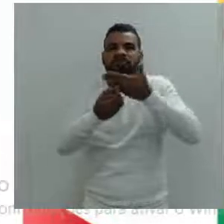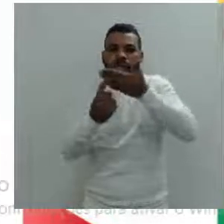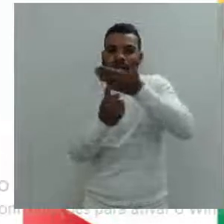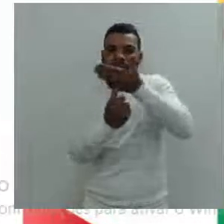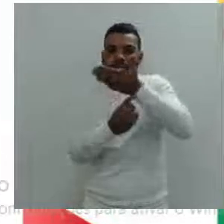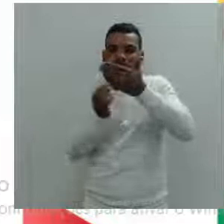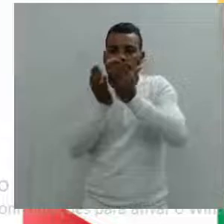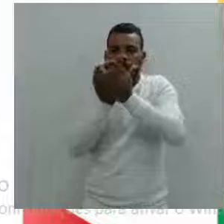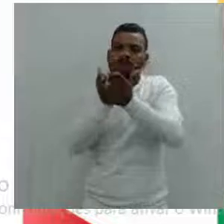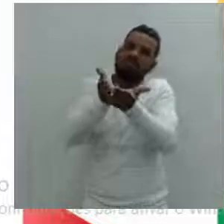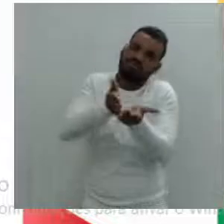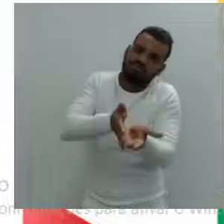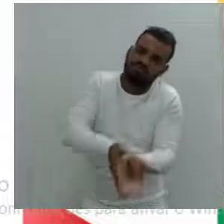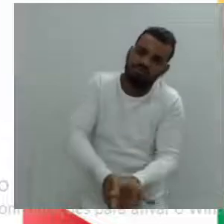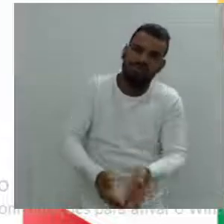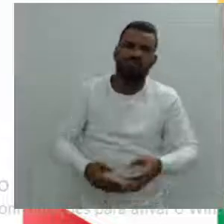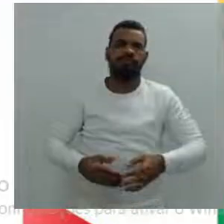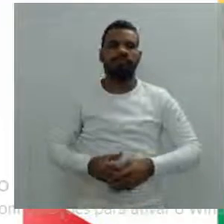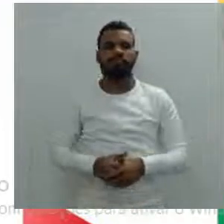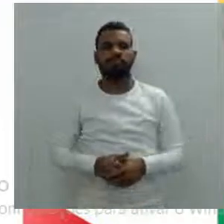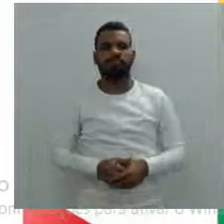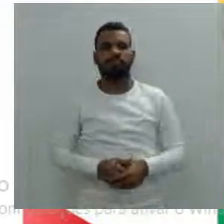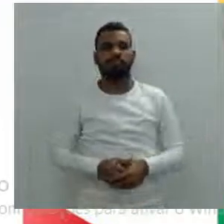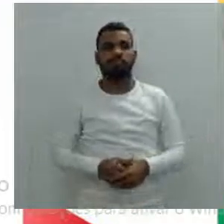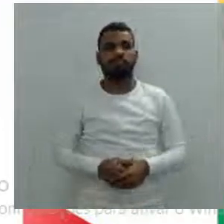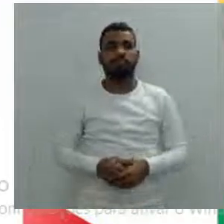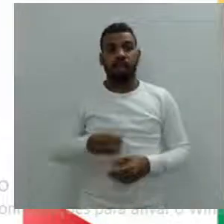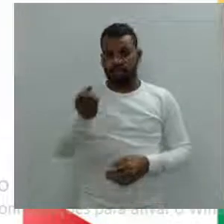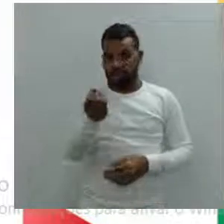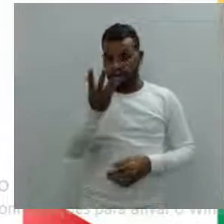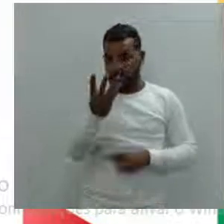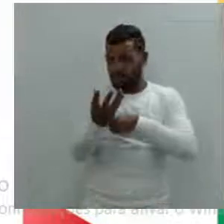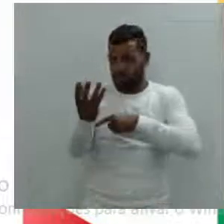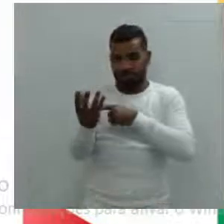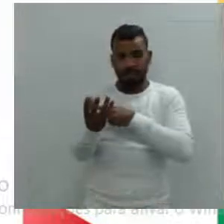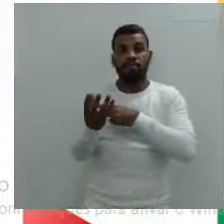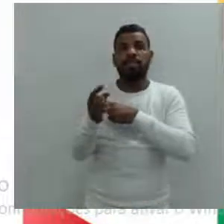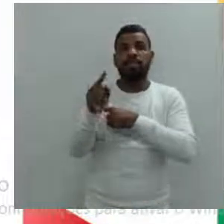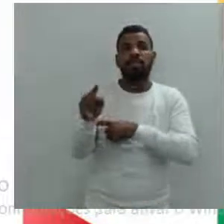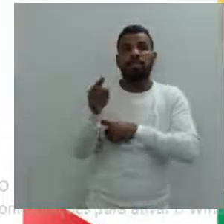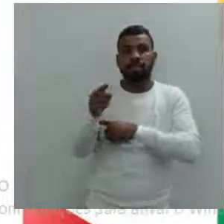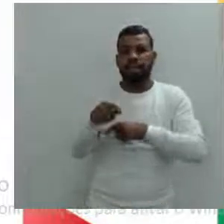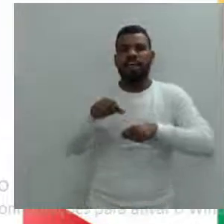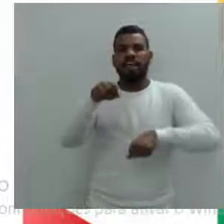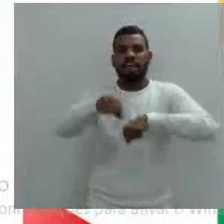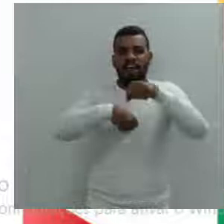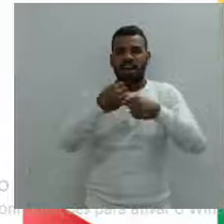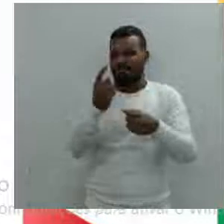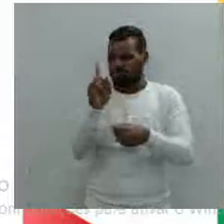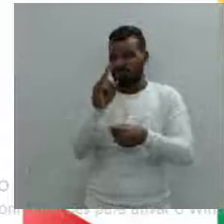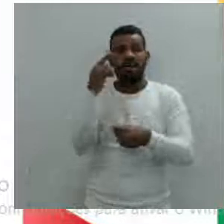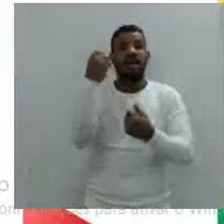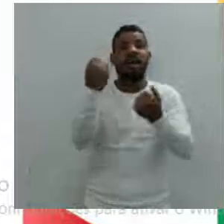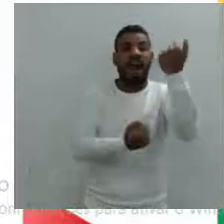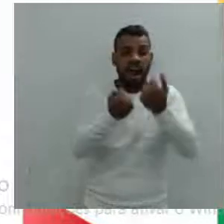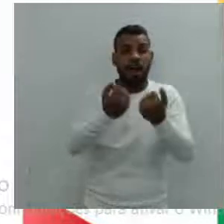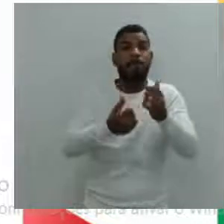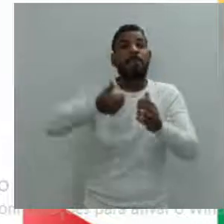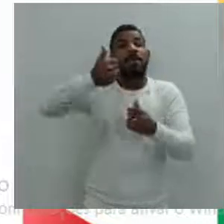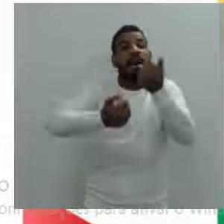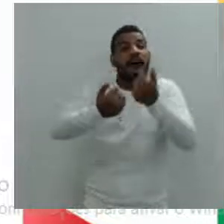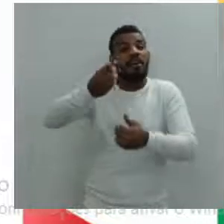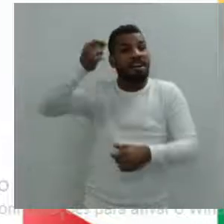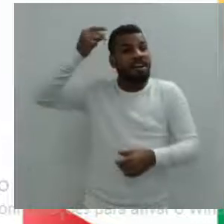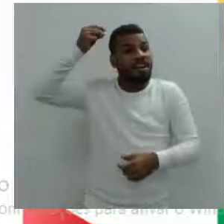imagem abaixo, e não é um triciclo, é um carro, olha como era bonitinho, o carro da época, um dos fotos da